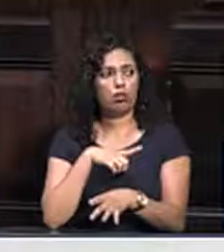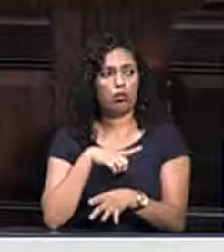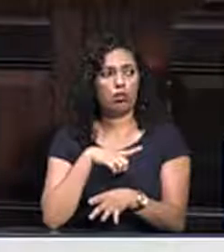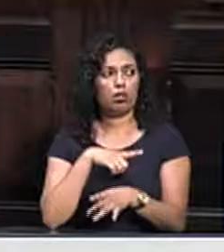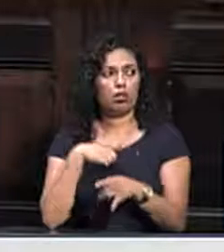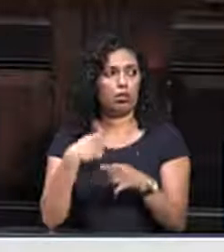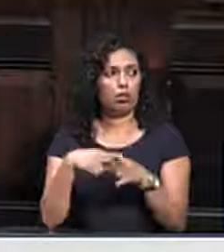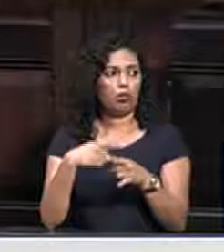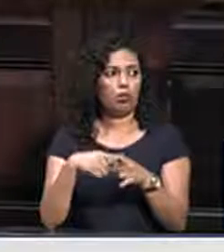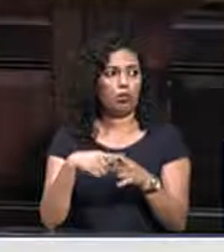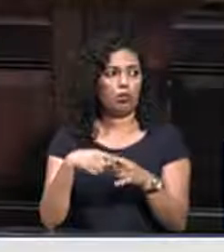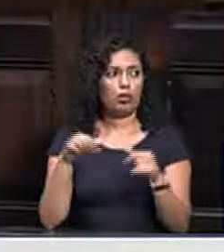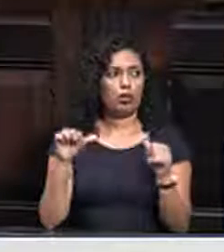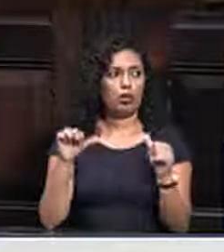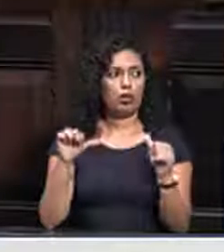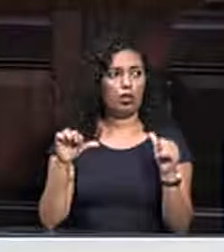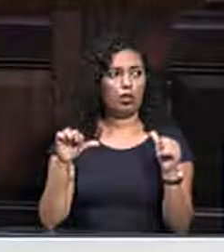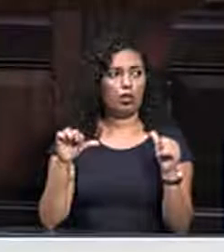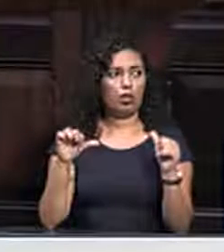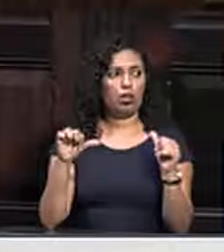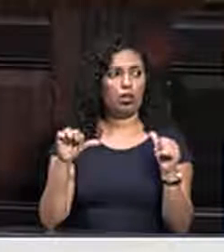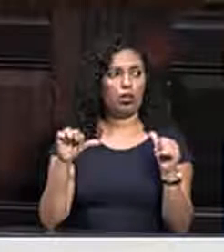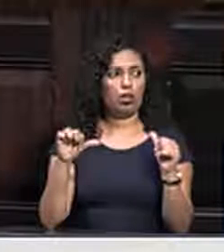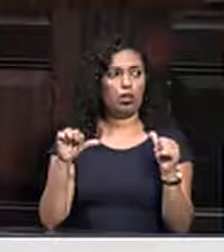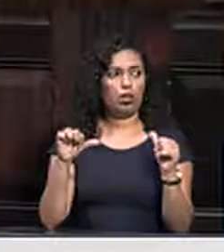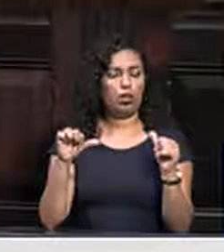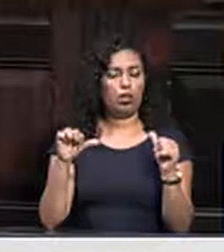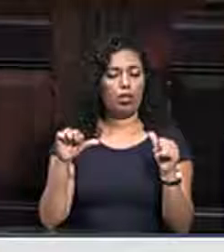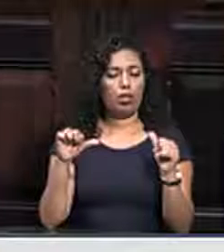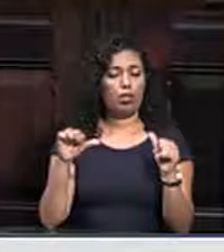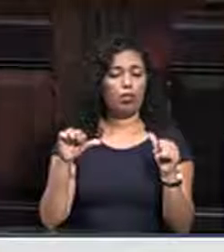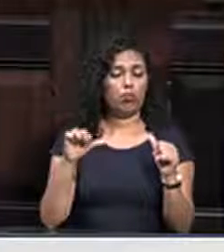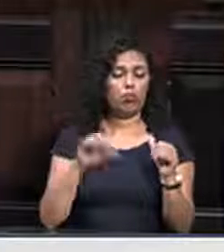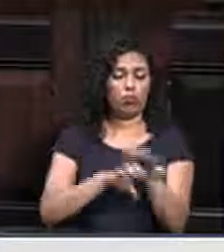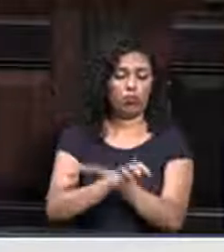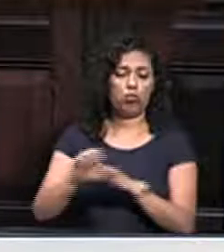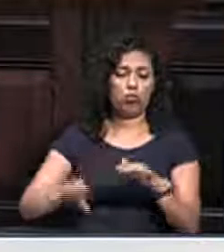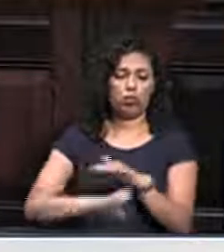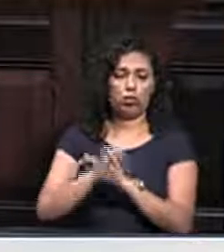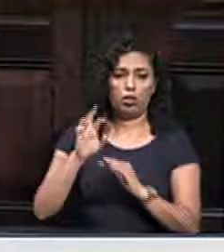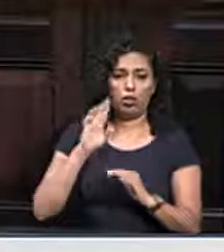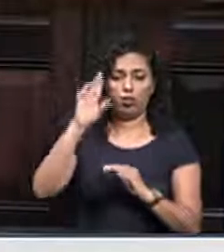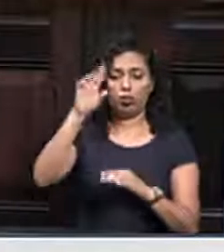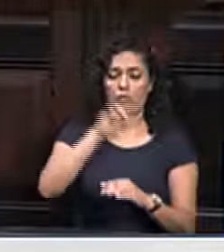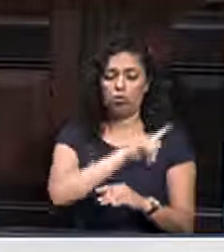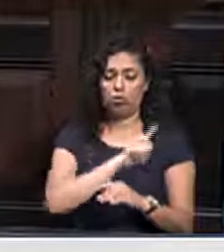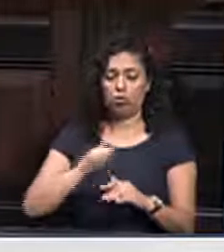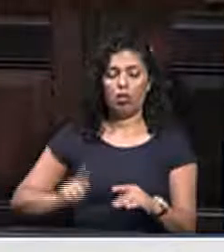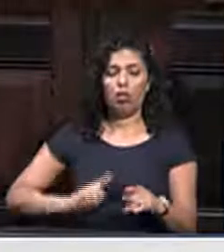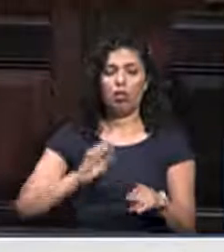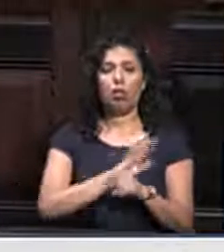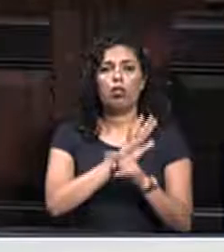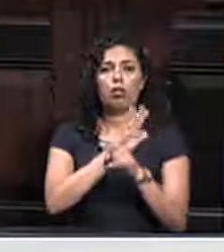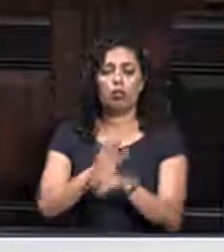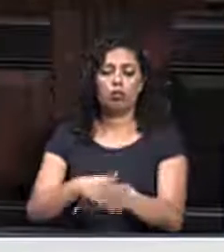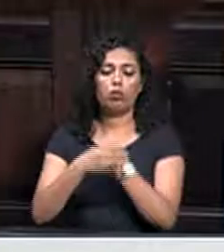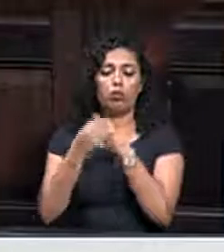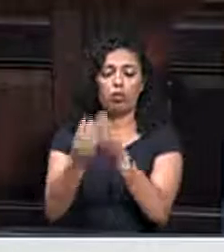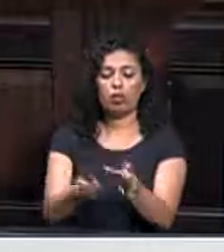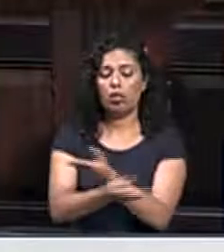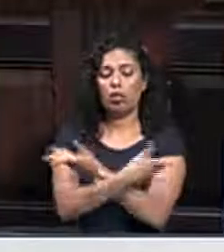as grandes indústrias fornecem os defensivos, agrotóxicos, assistência técnica e até